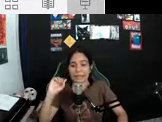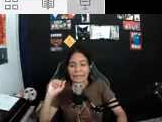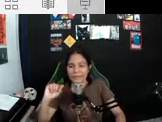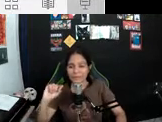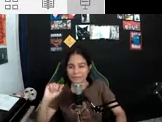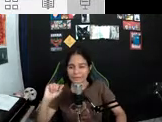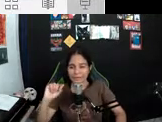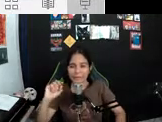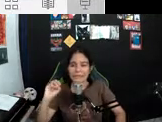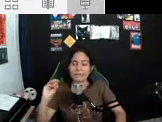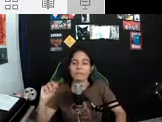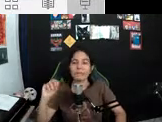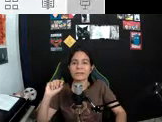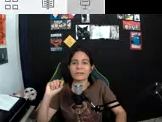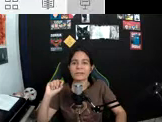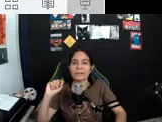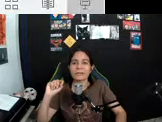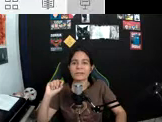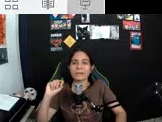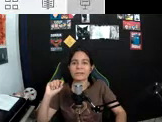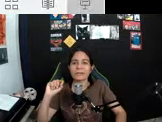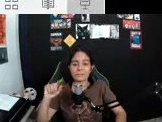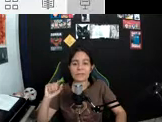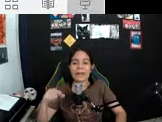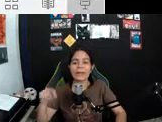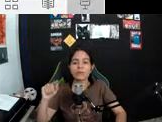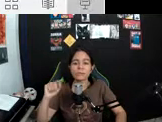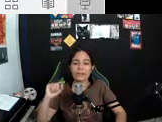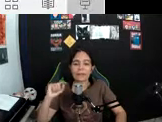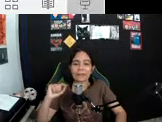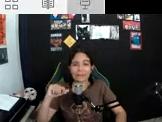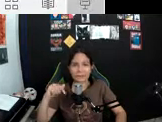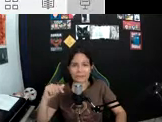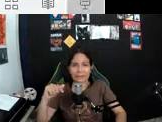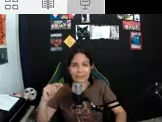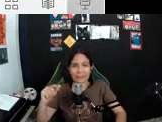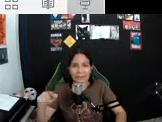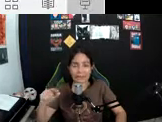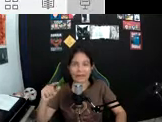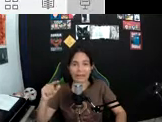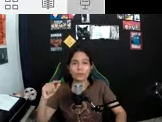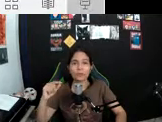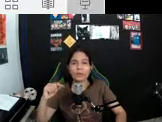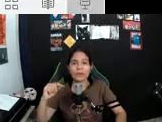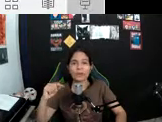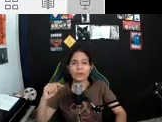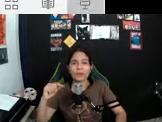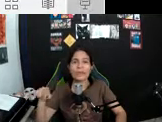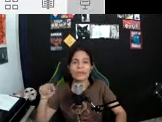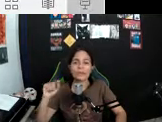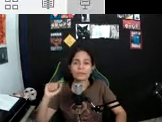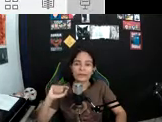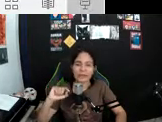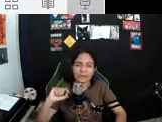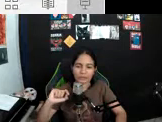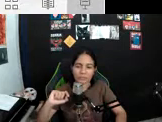resolução. Lembrem-se que você argumentar, a nível da lei, argumentar